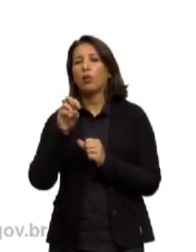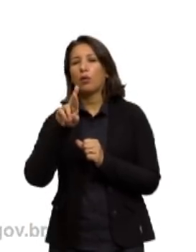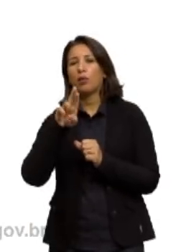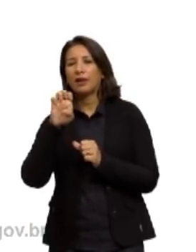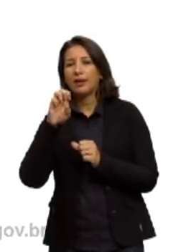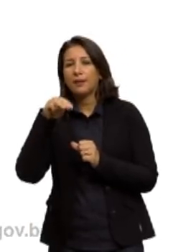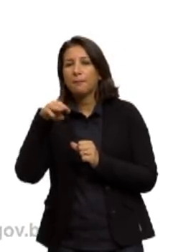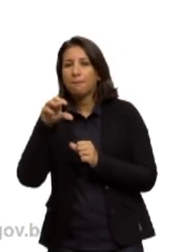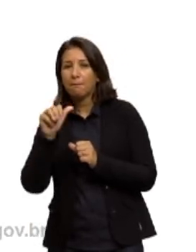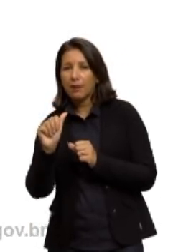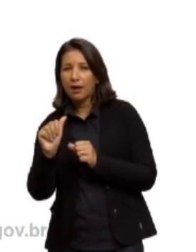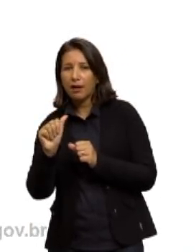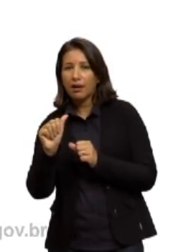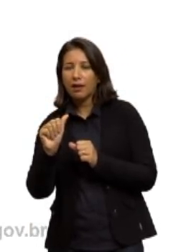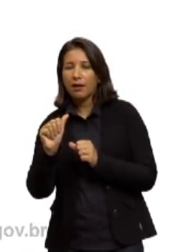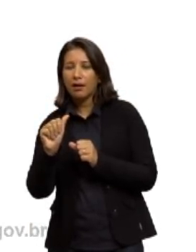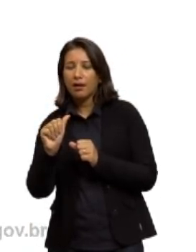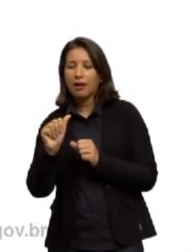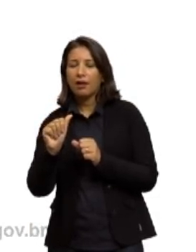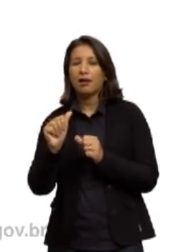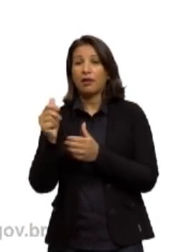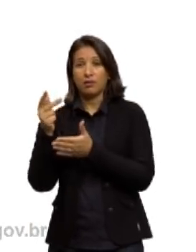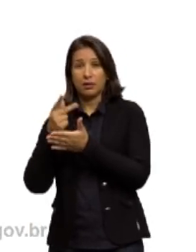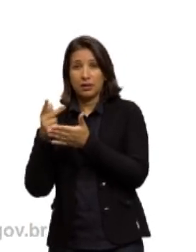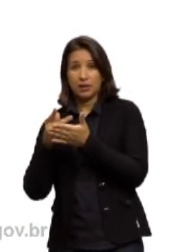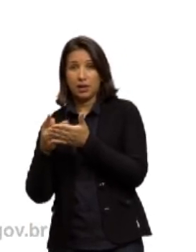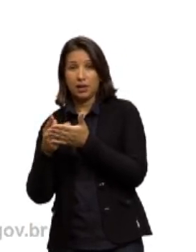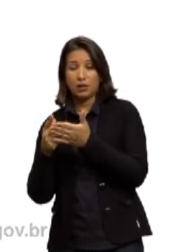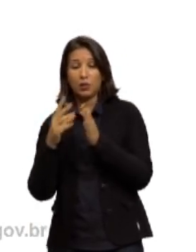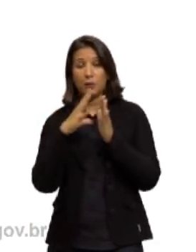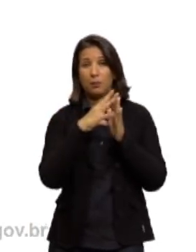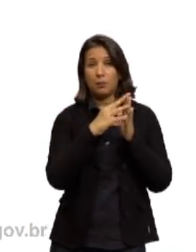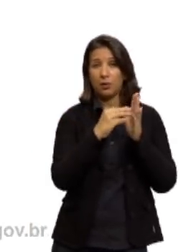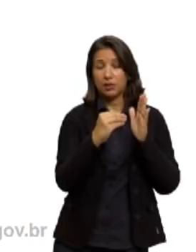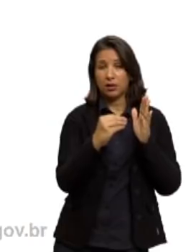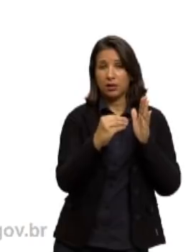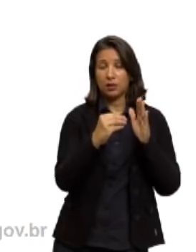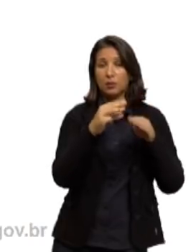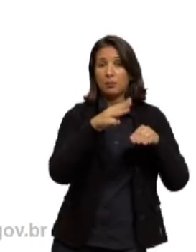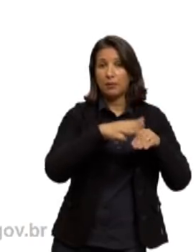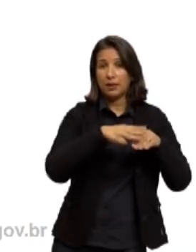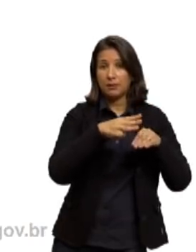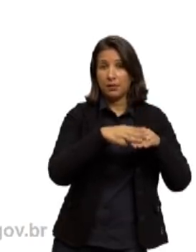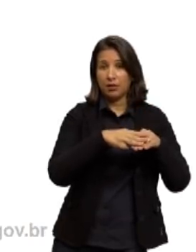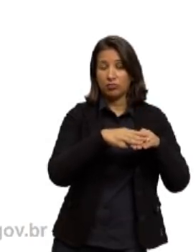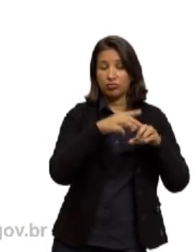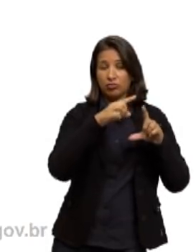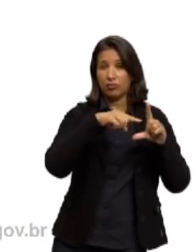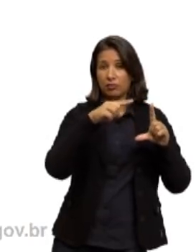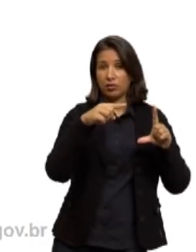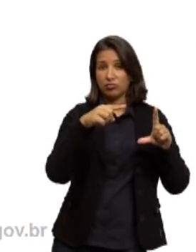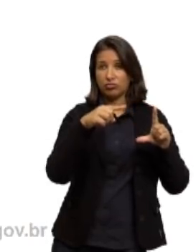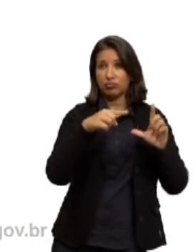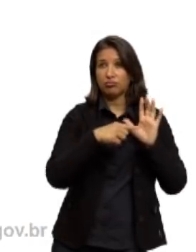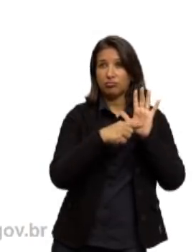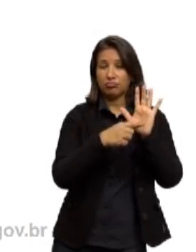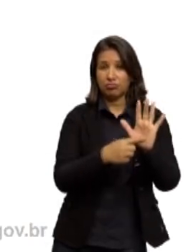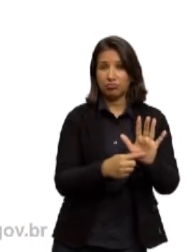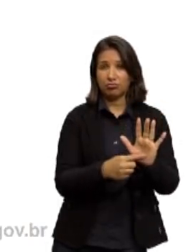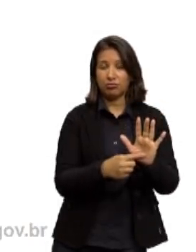nós fizemos o desenho nós desenhamos nós fizemos o modelo matemático graficamente então aqui está